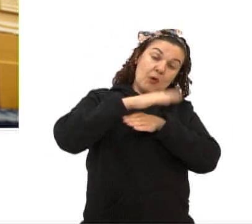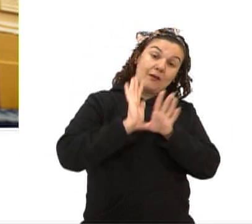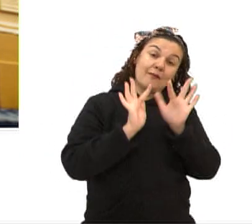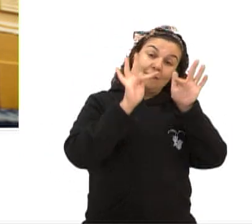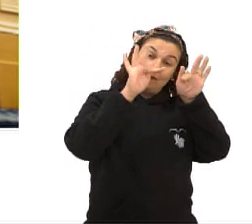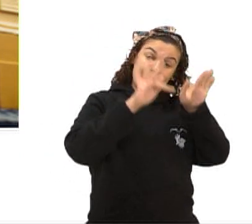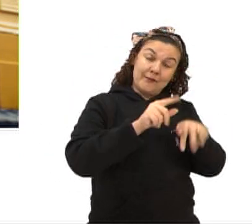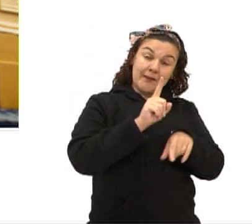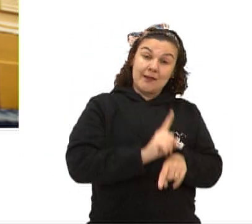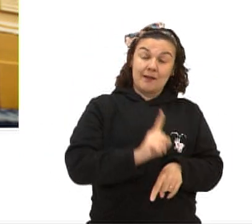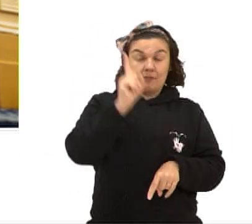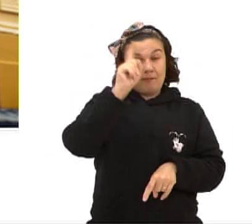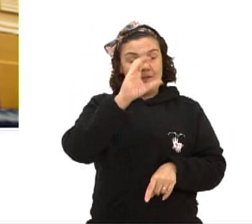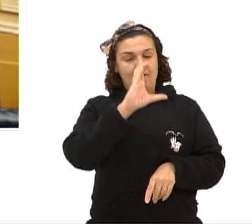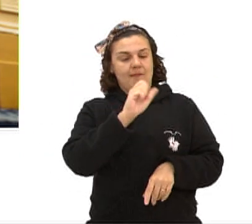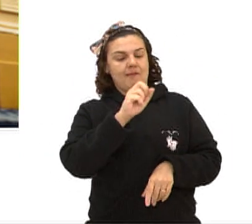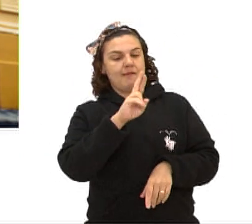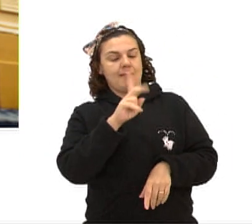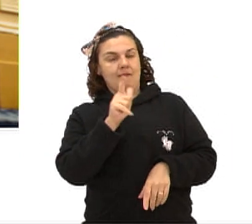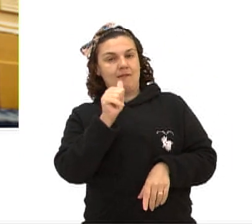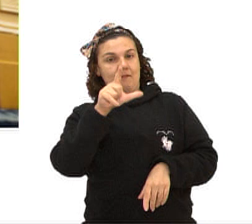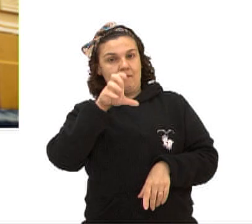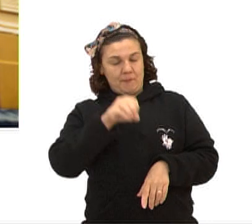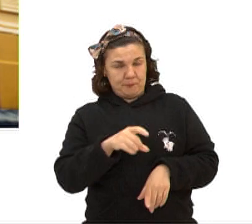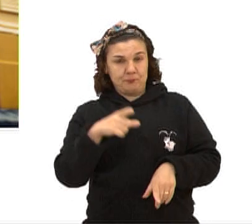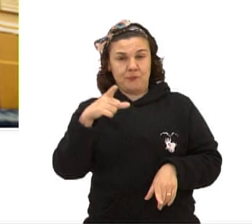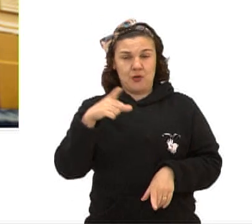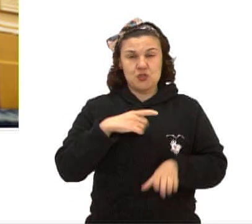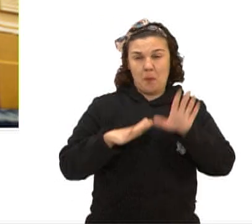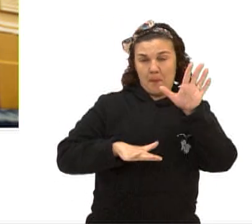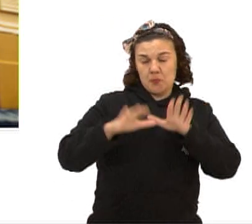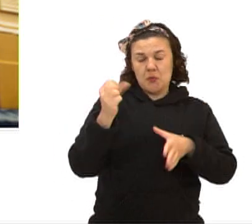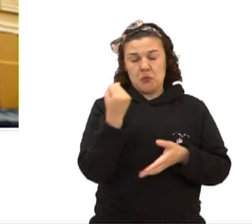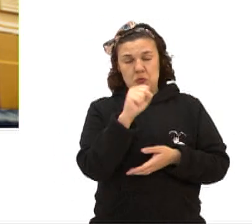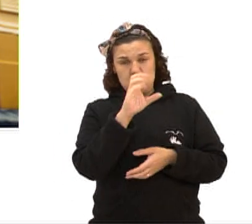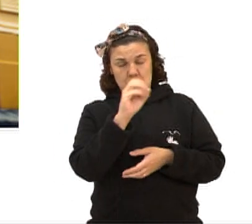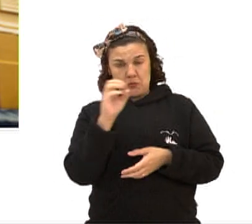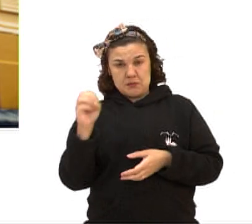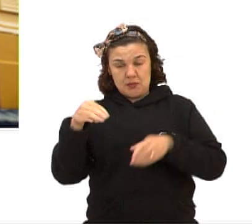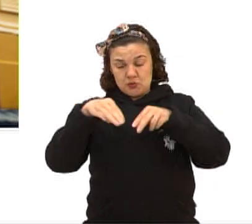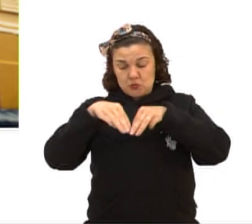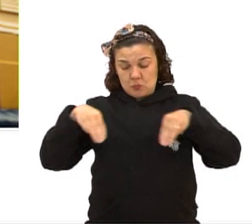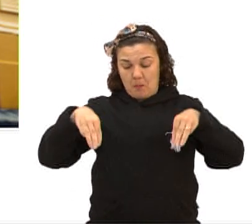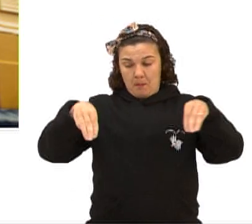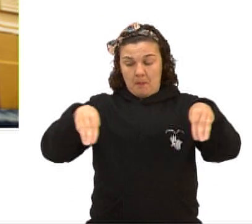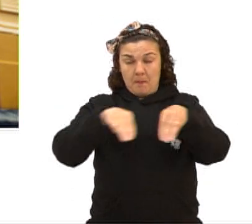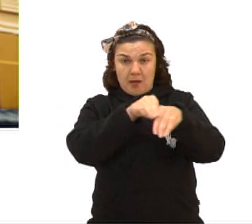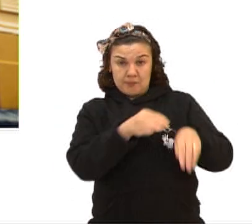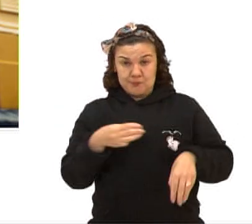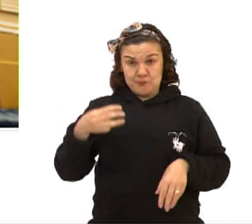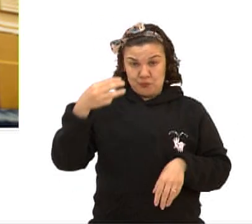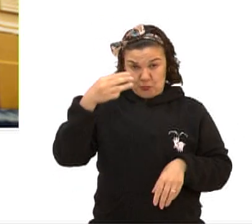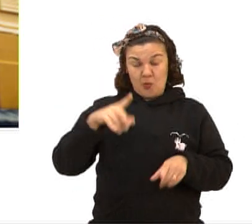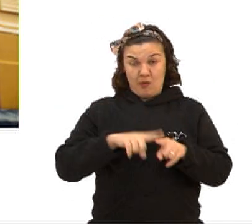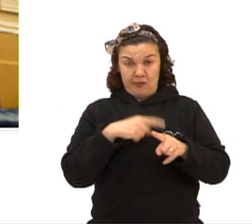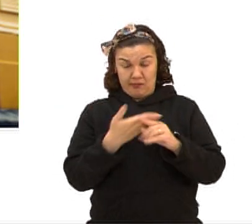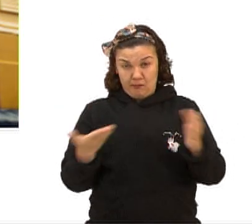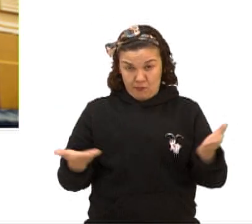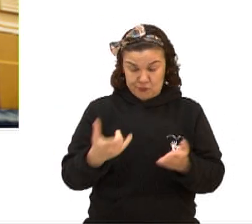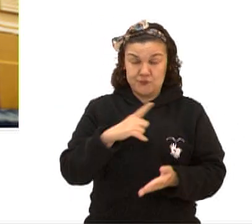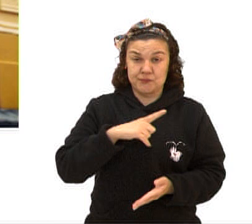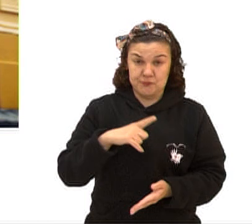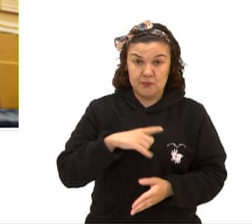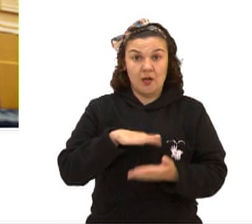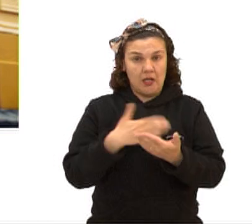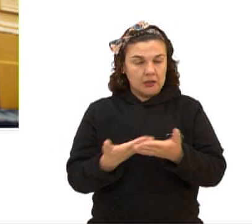no reservatório do Carvalho, que naquela época tinha 800 metros cúbicos, ou melhor, ainda tem, porque ele ainda existe lá na